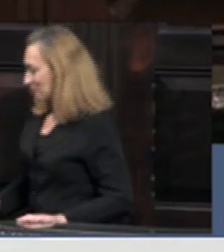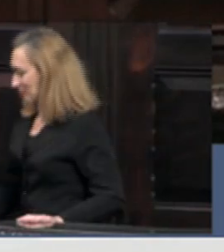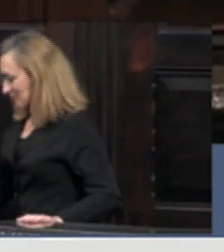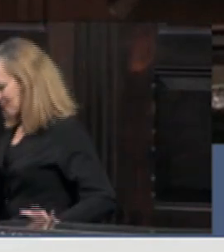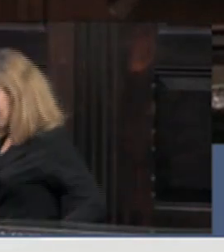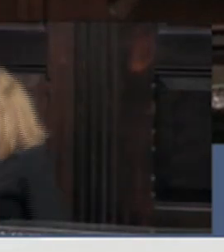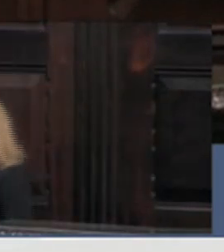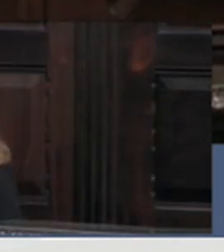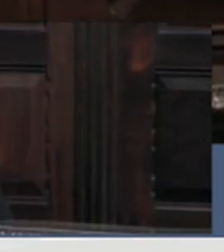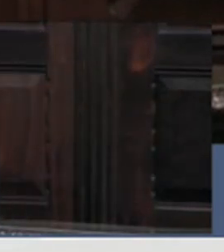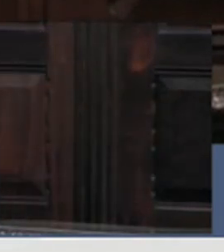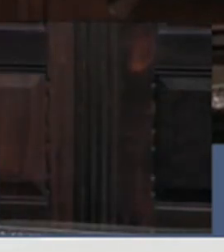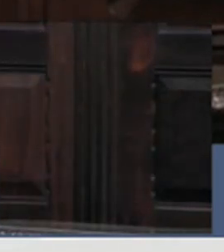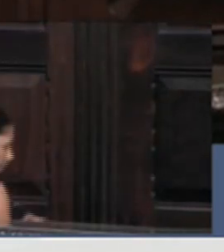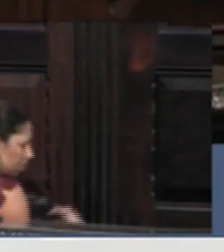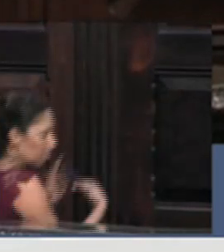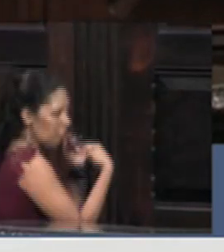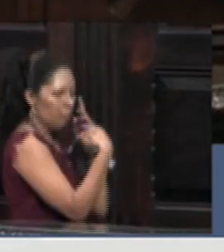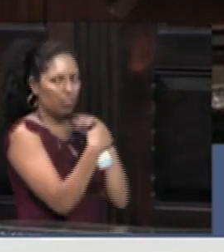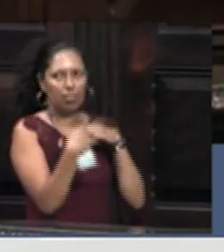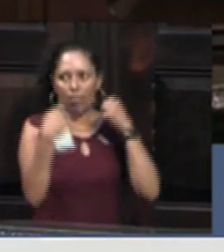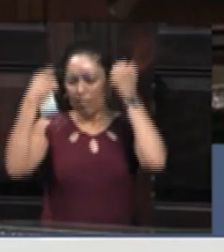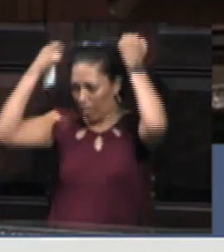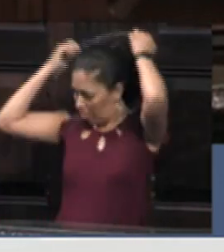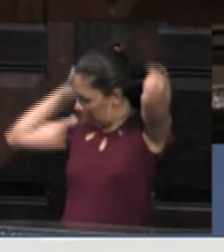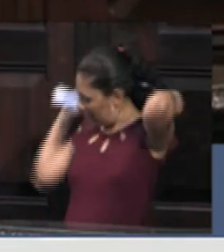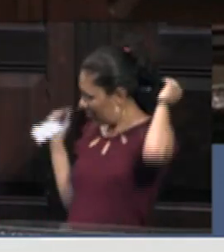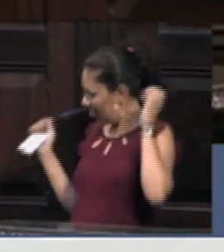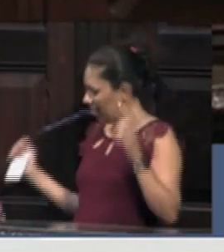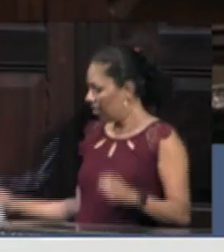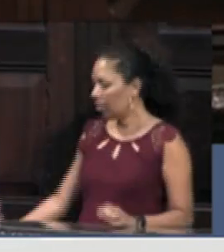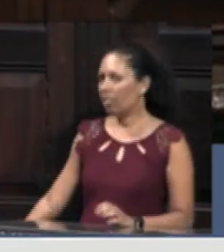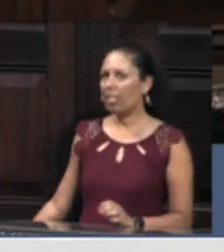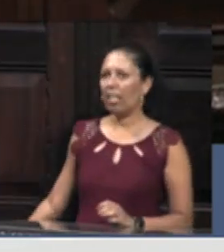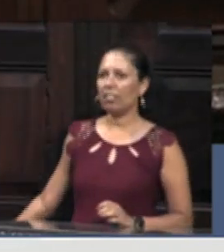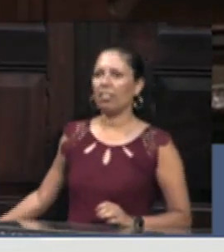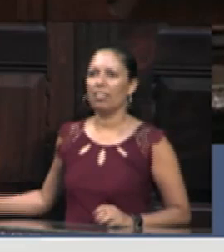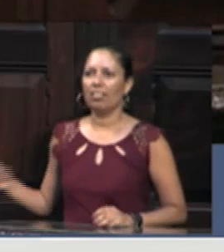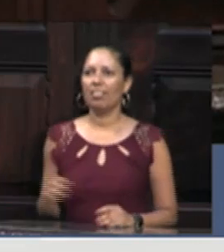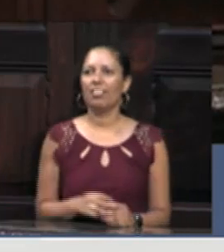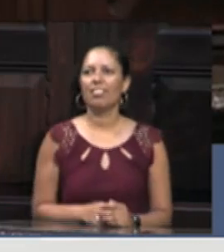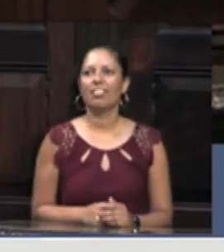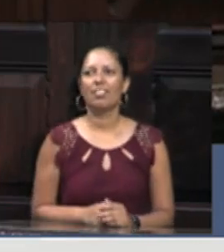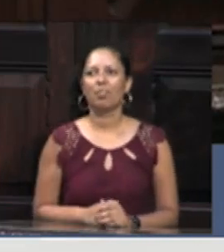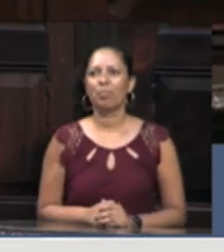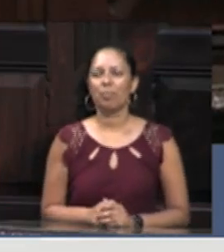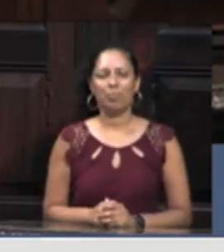o ICMS está intimamente ligado ao